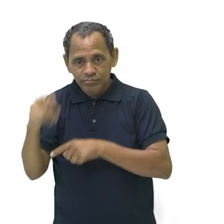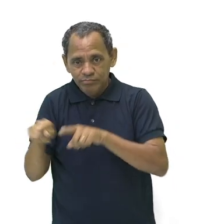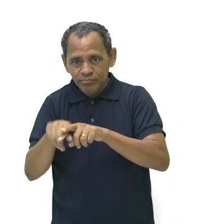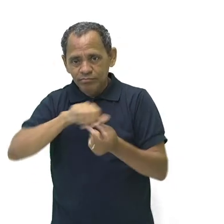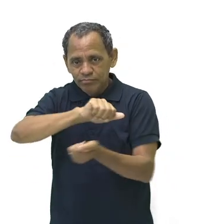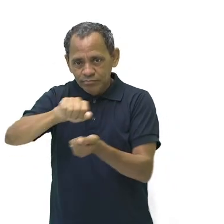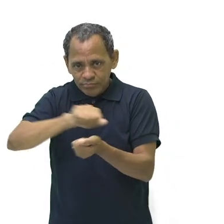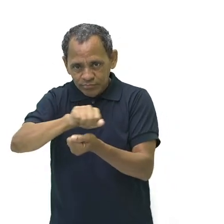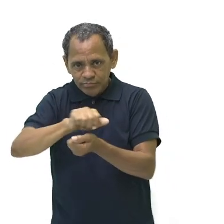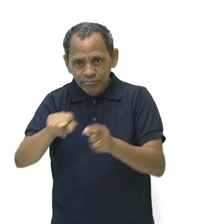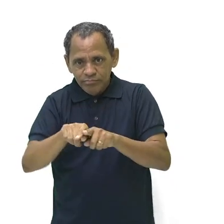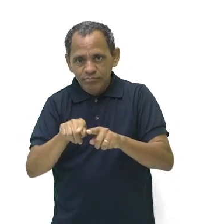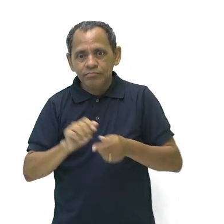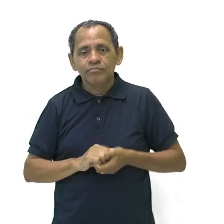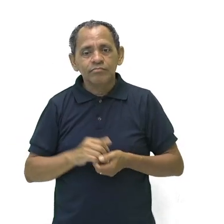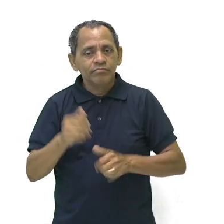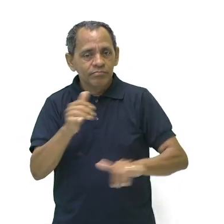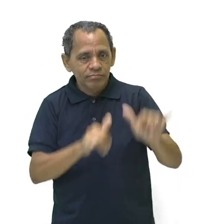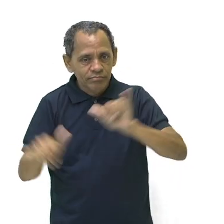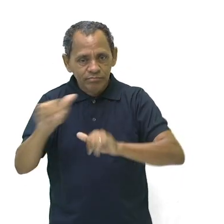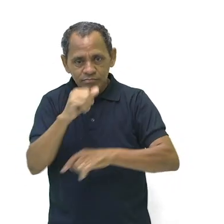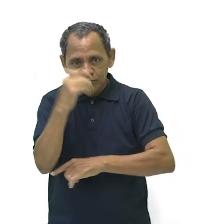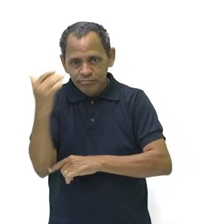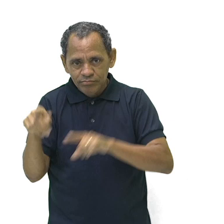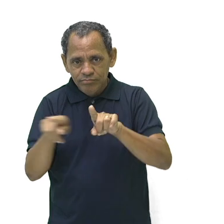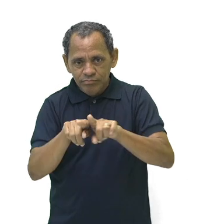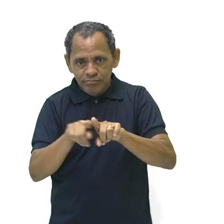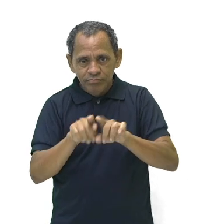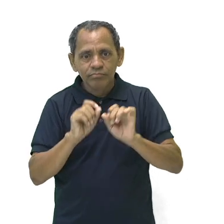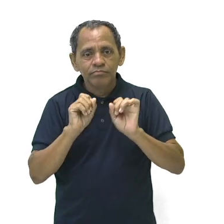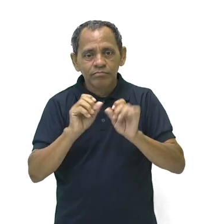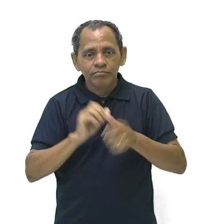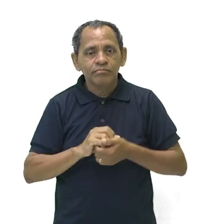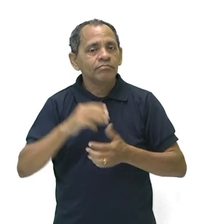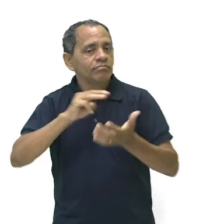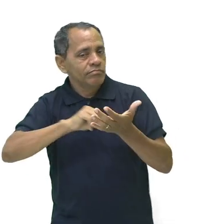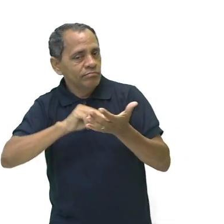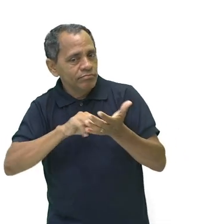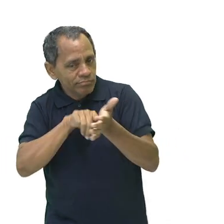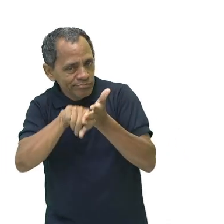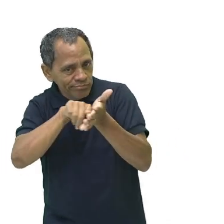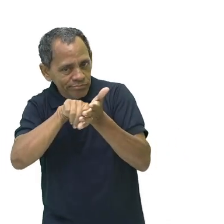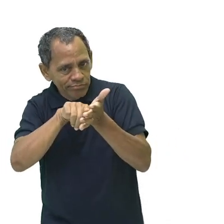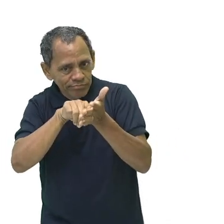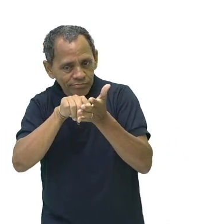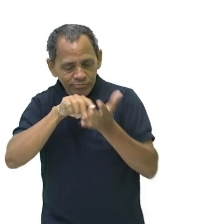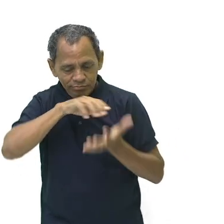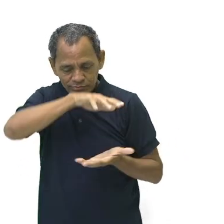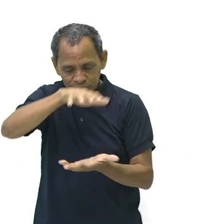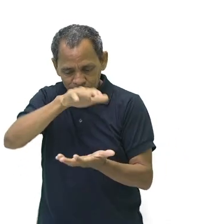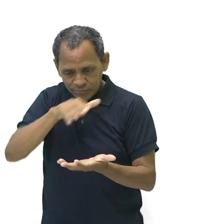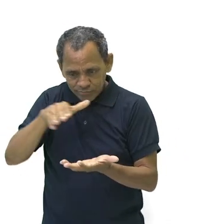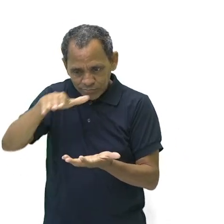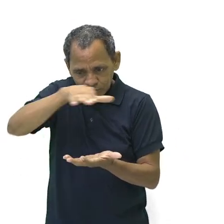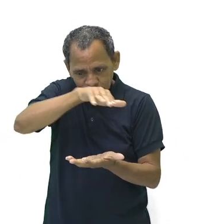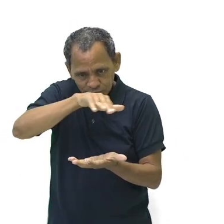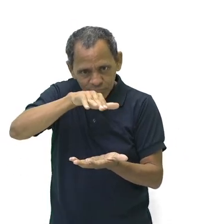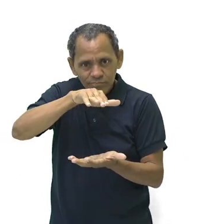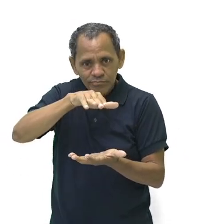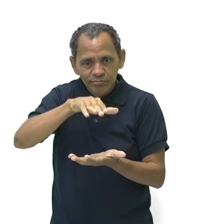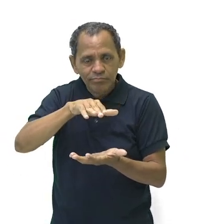sustentabilidade, química ambiental, métodos de monitoramento da superfície terrestre,